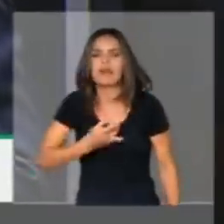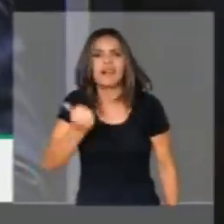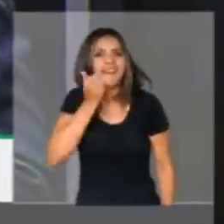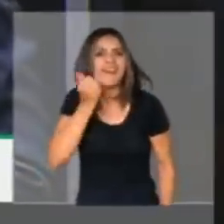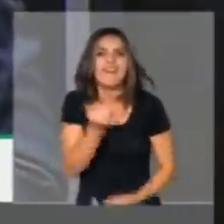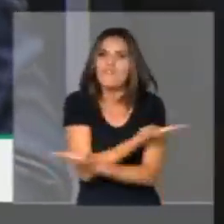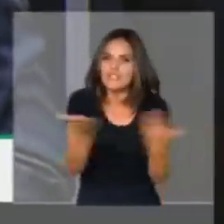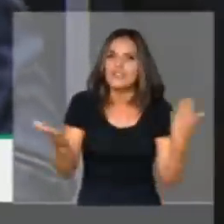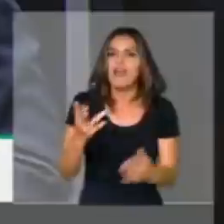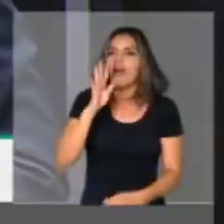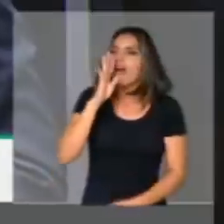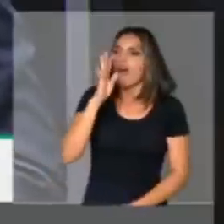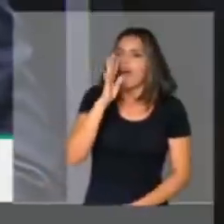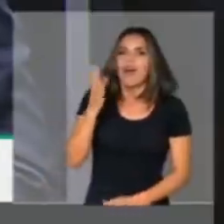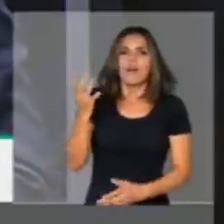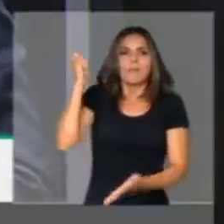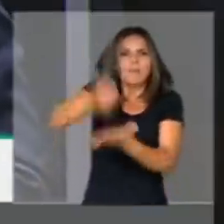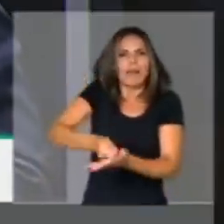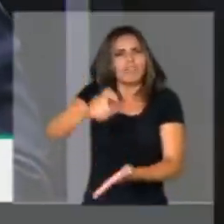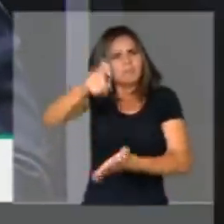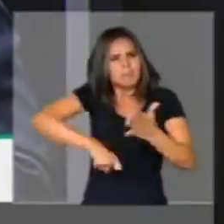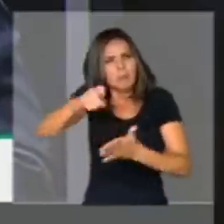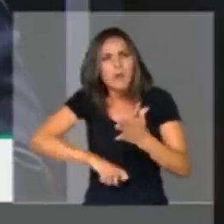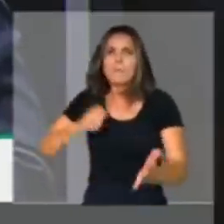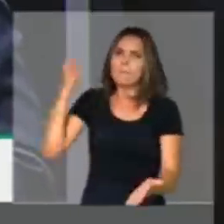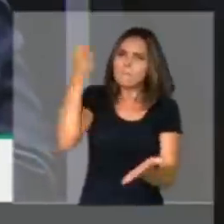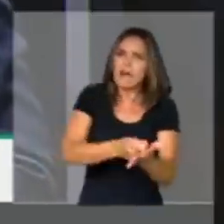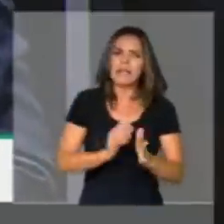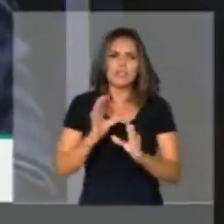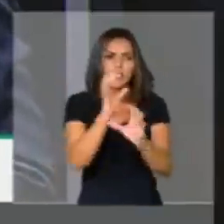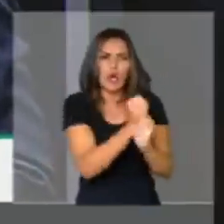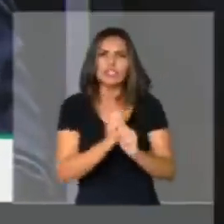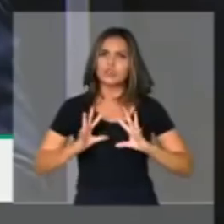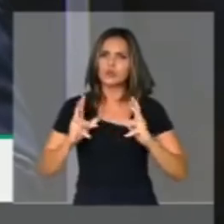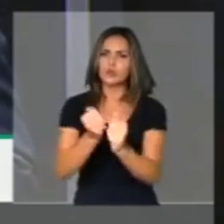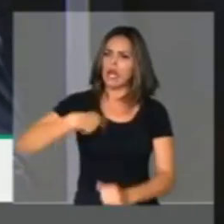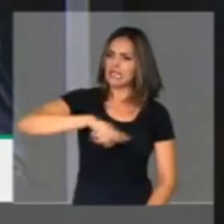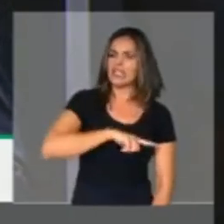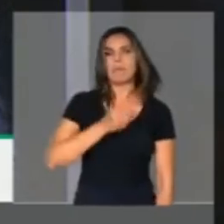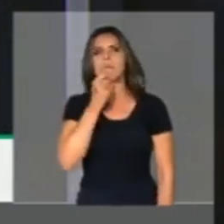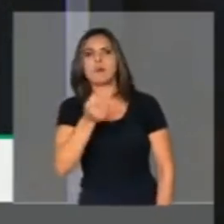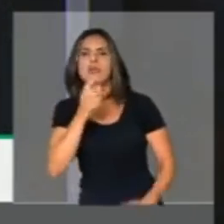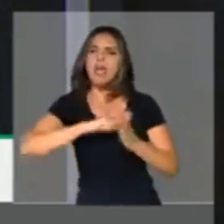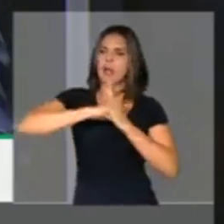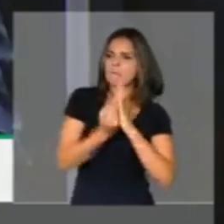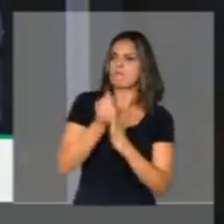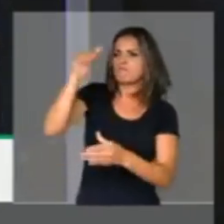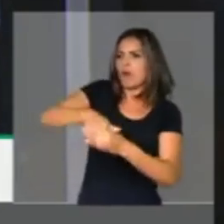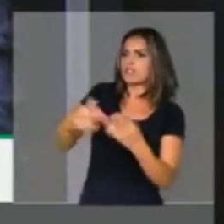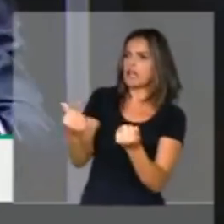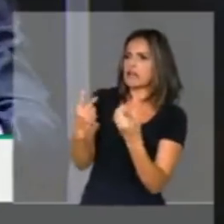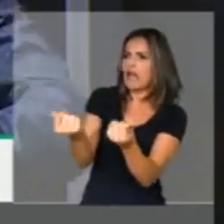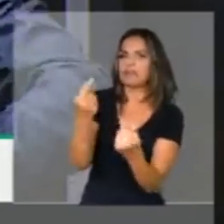todos vocês que assistem, que pagam o imposto, que pagam a conta de quem fica aqui fazendo gracinha, obstrução para não votar